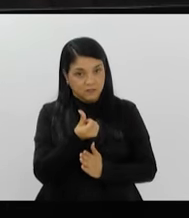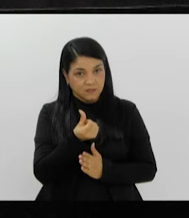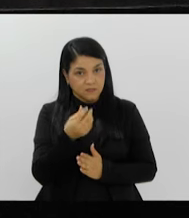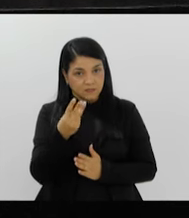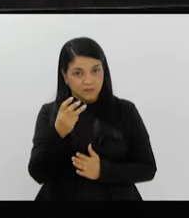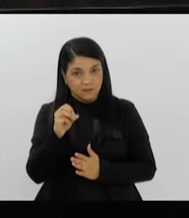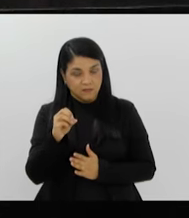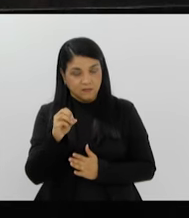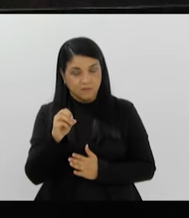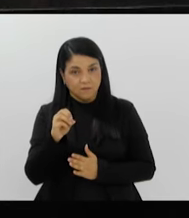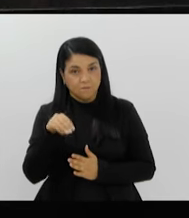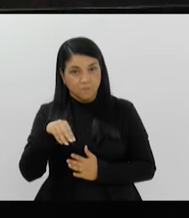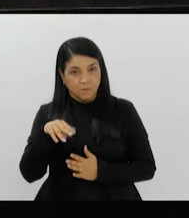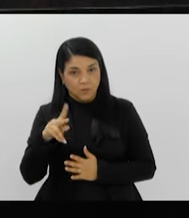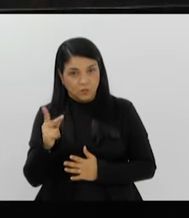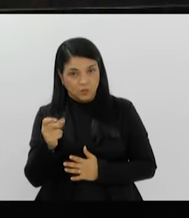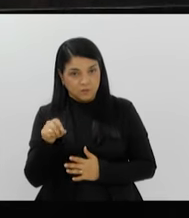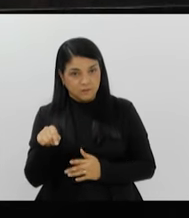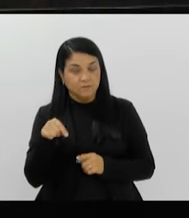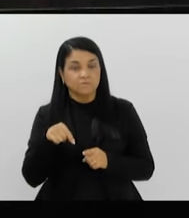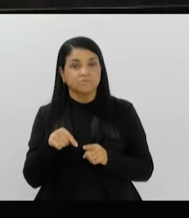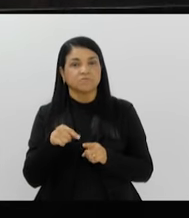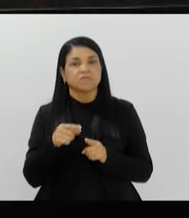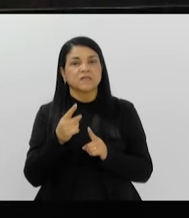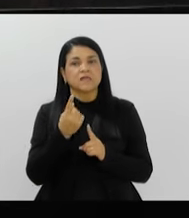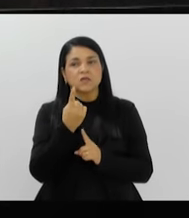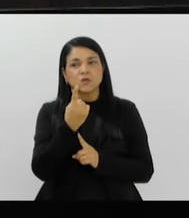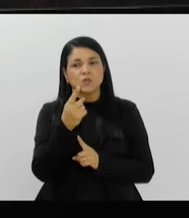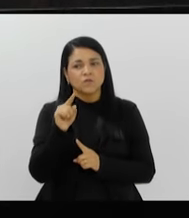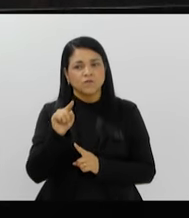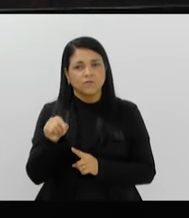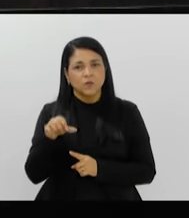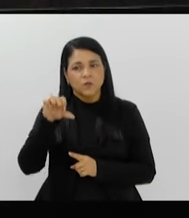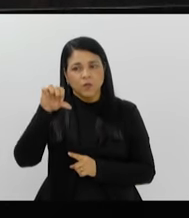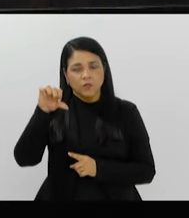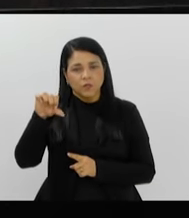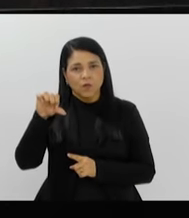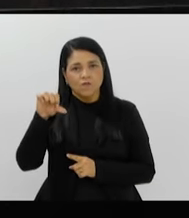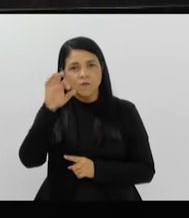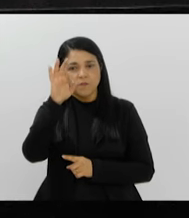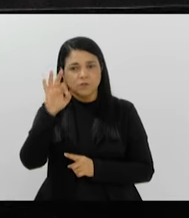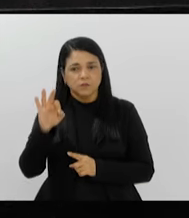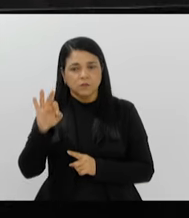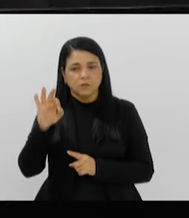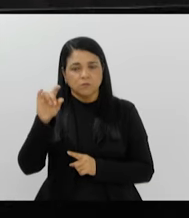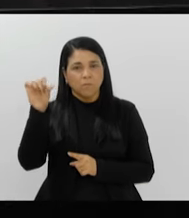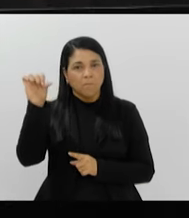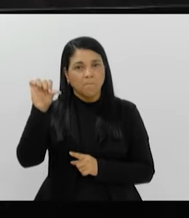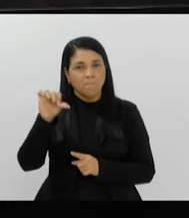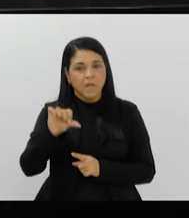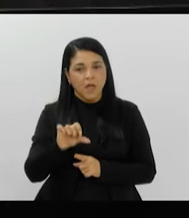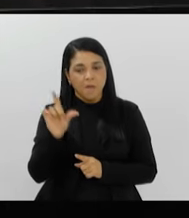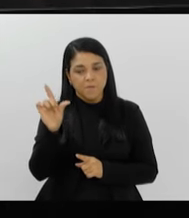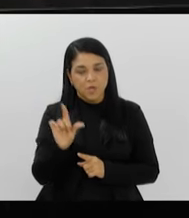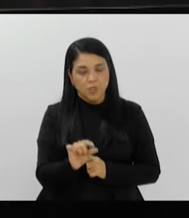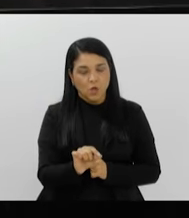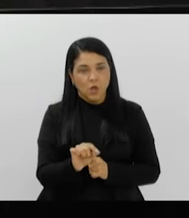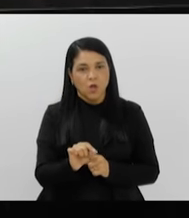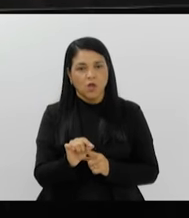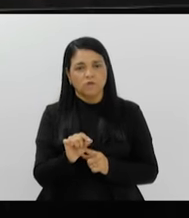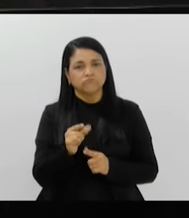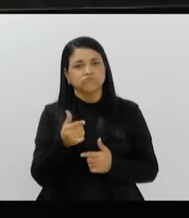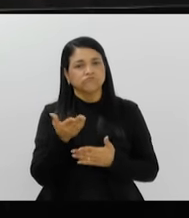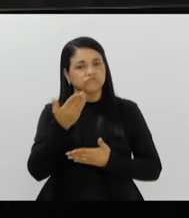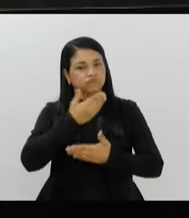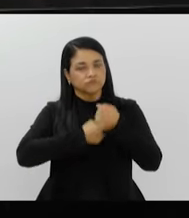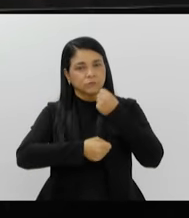também uma queda de 1,9% se comparado com o destinado em 2024.